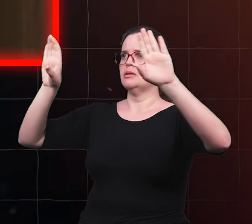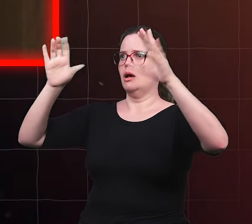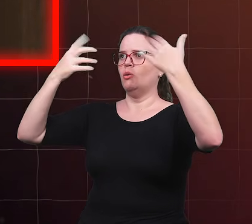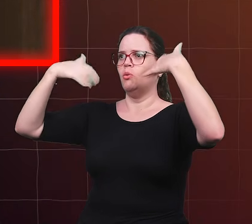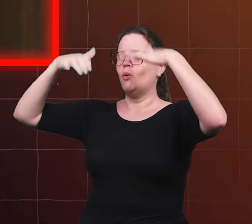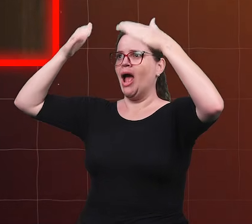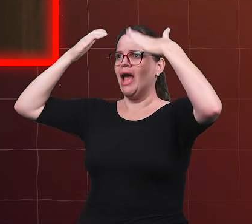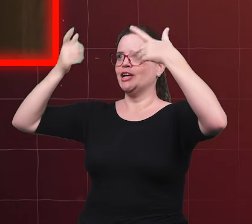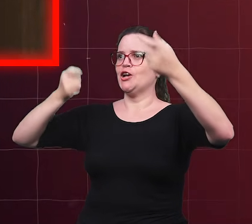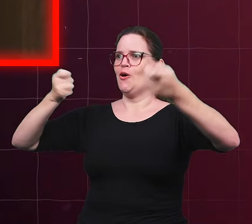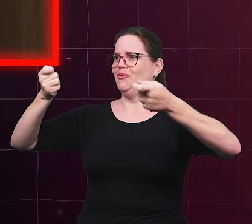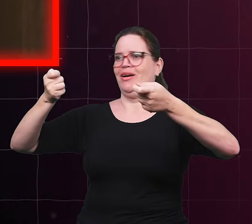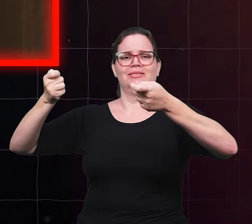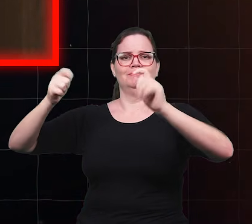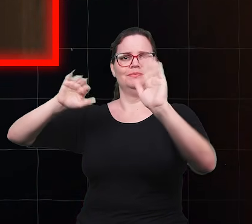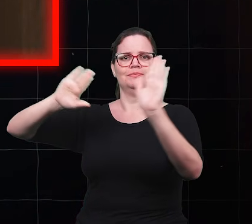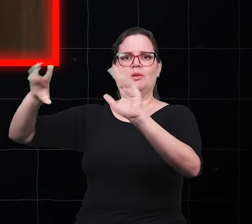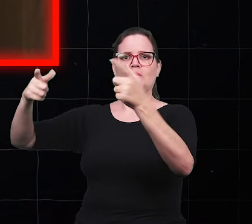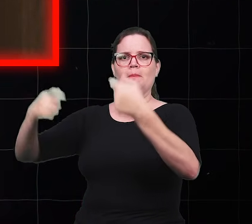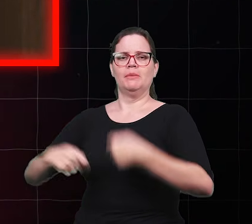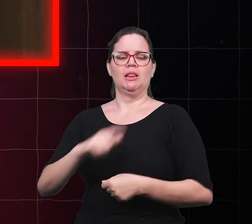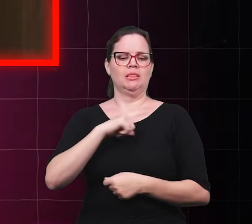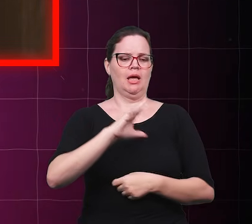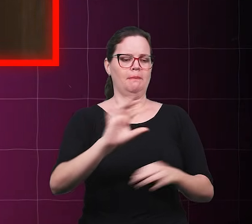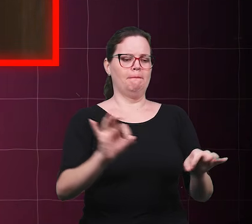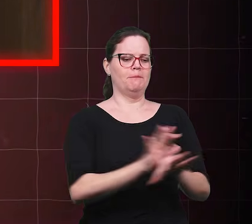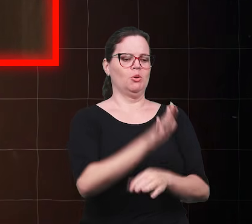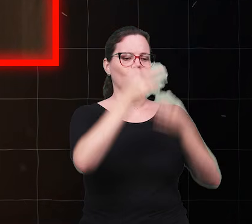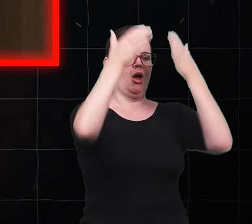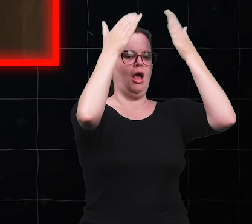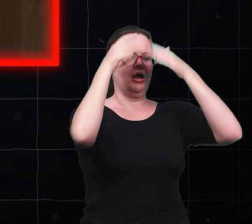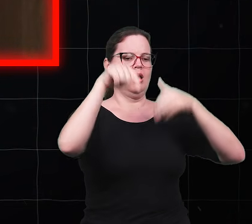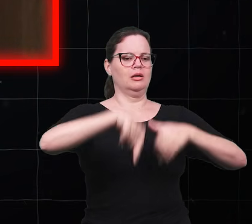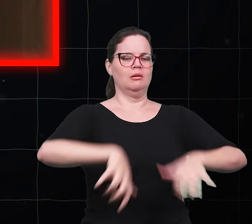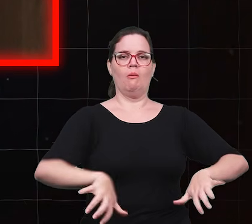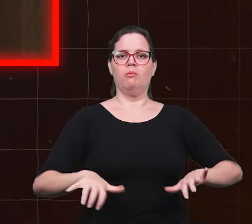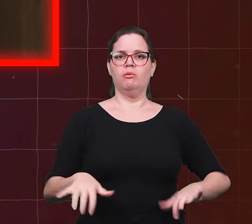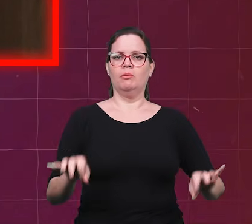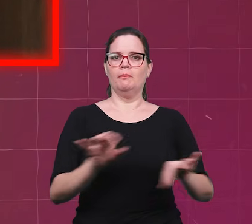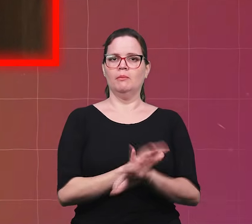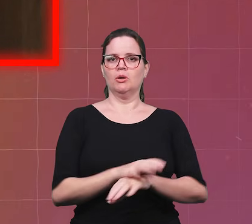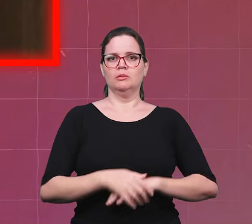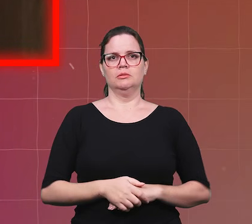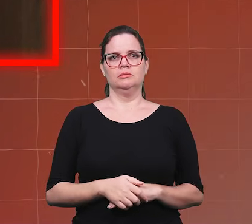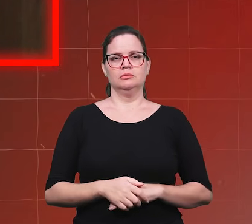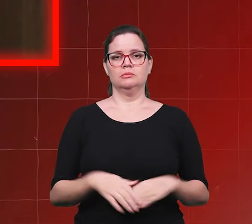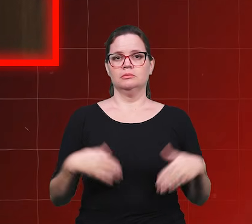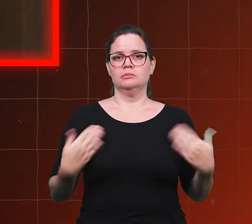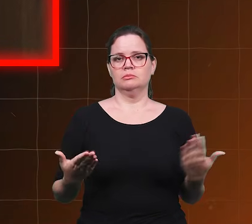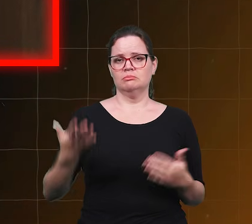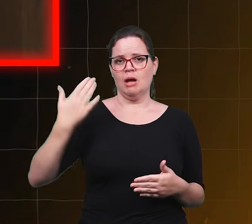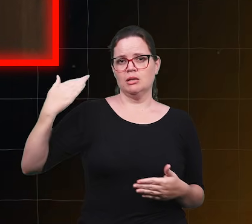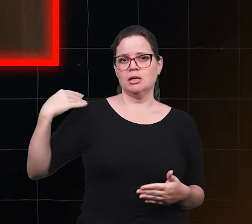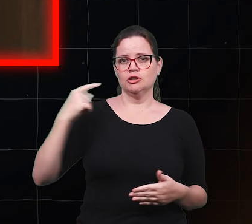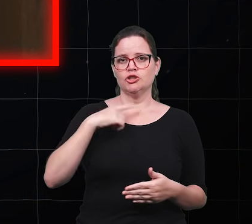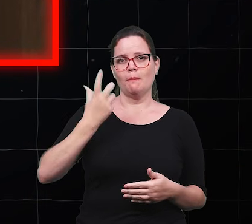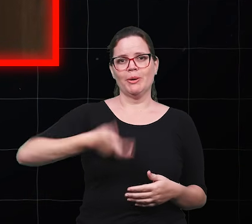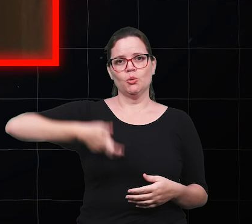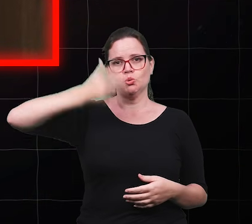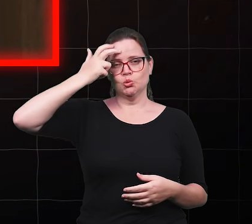A igreja já domina, né? Então, a cultura cristã, seja lá qual era na